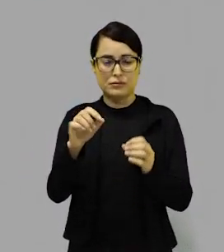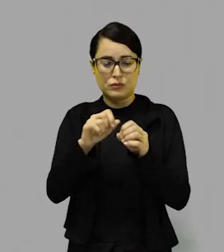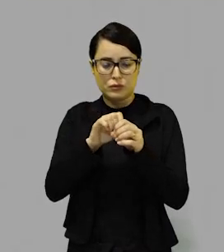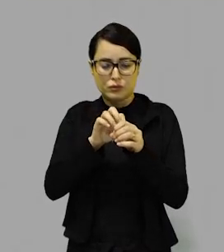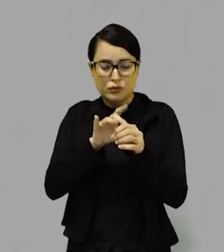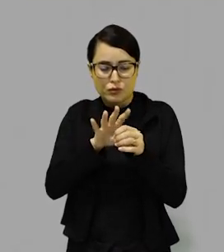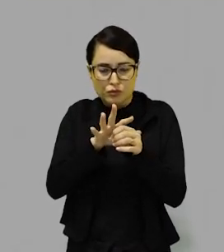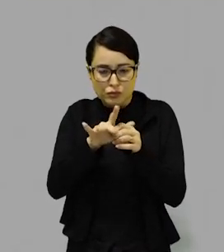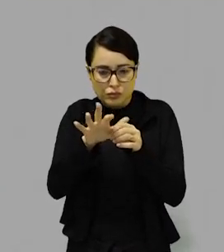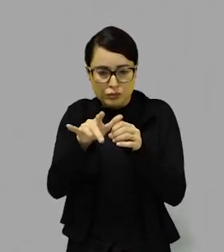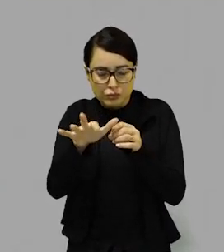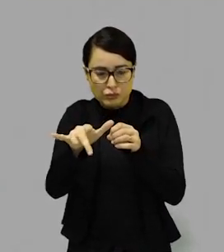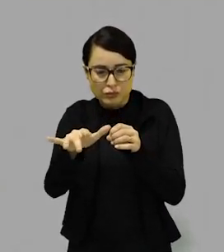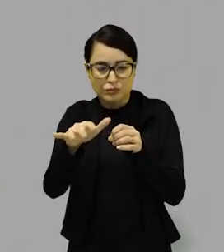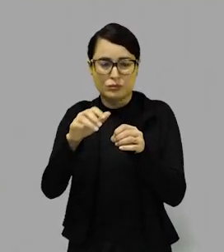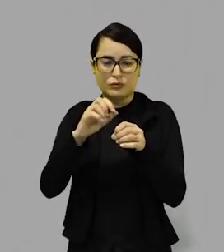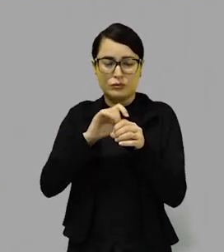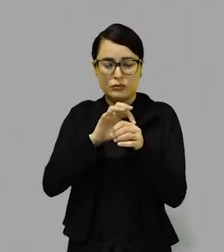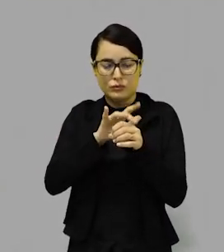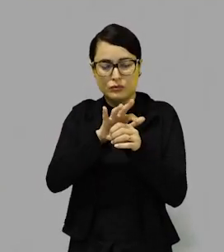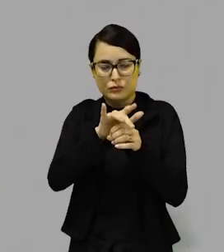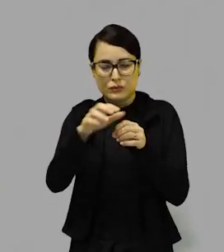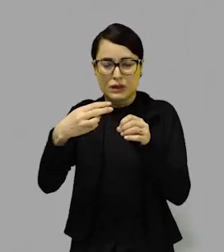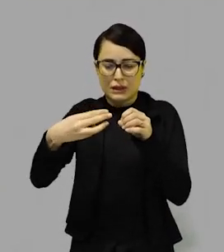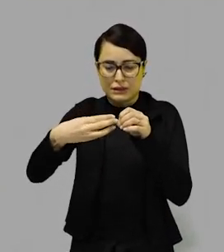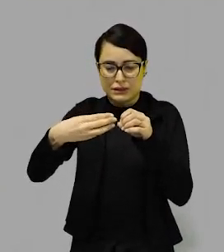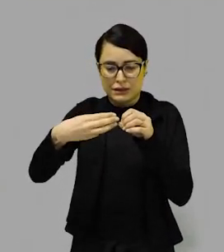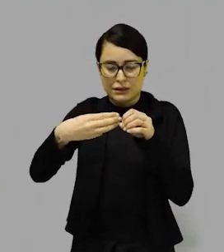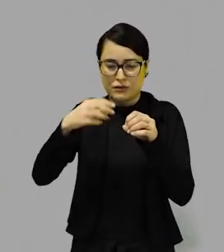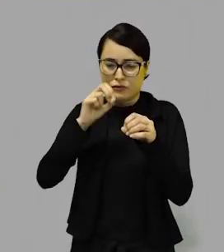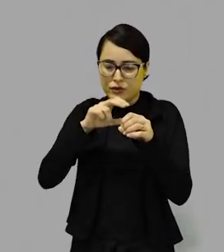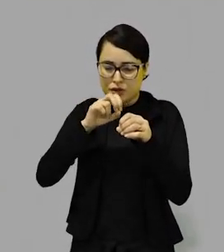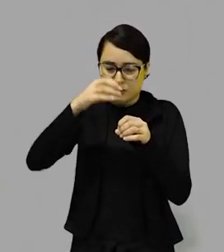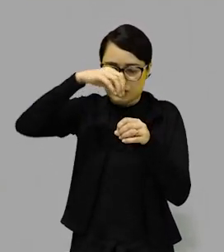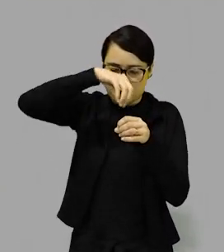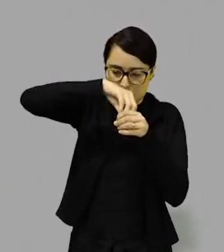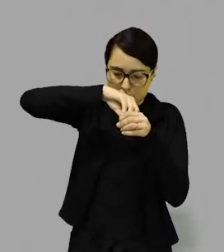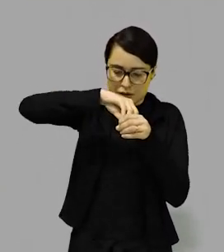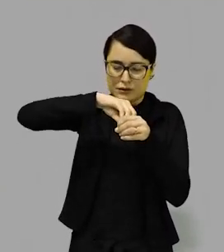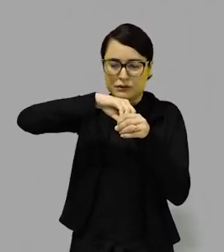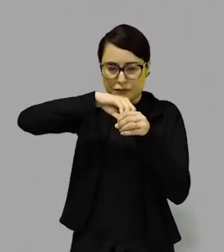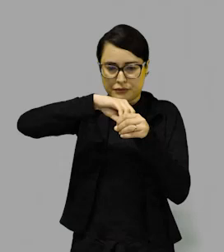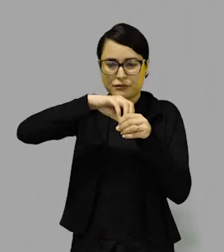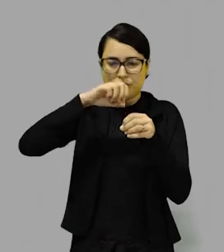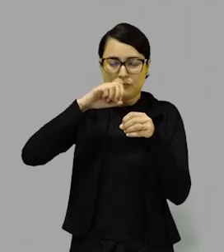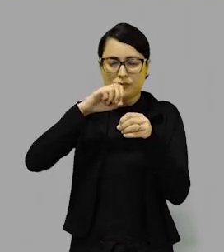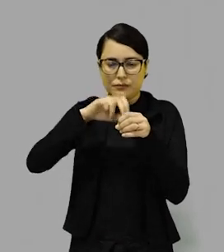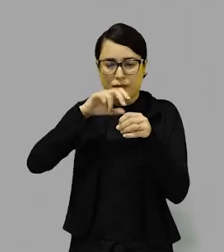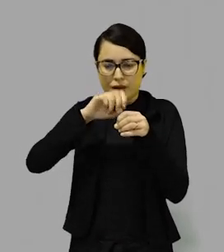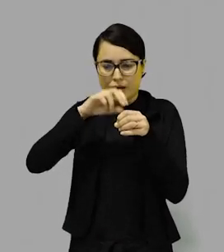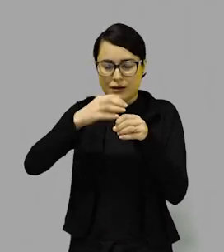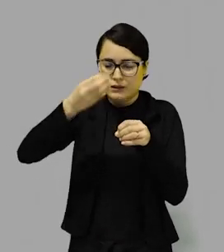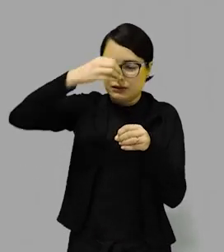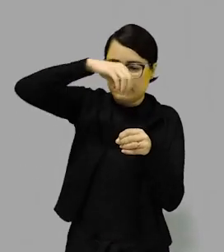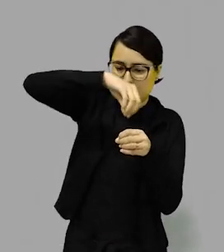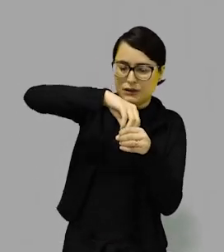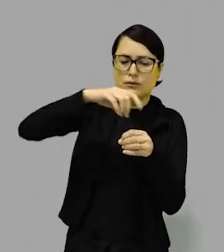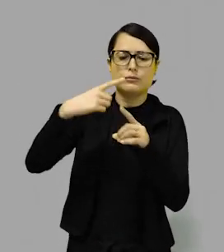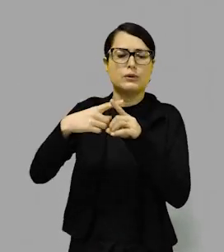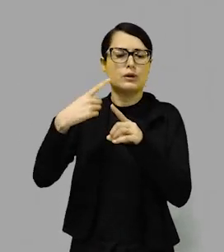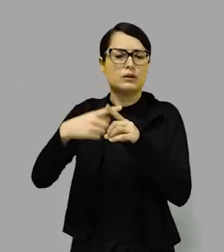reproduzir se tiverem parasitando uma célula. Por que eles são parasitas